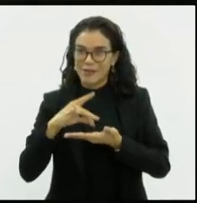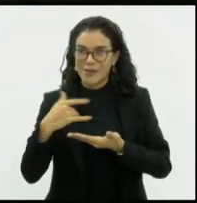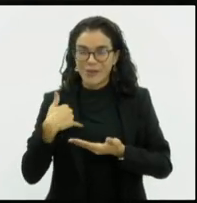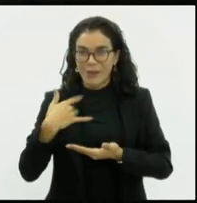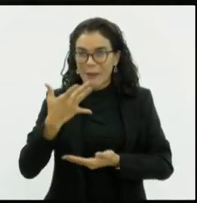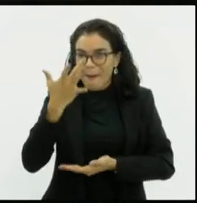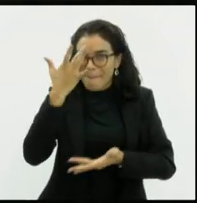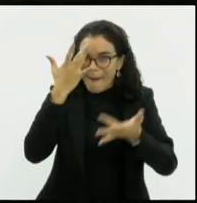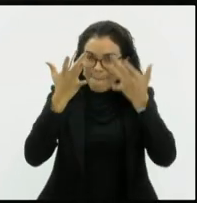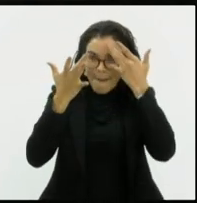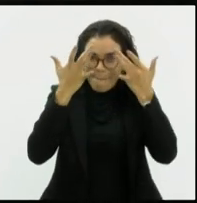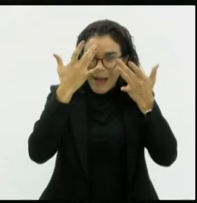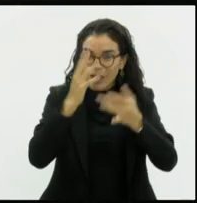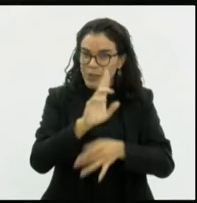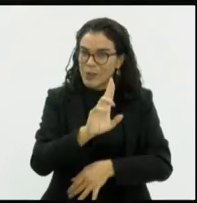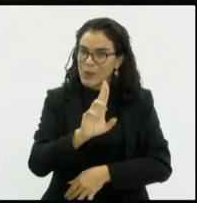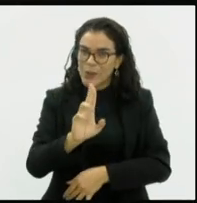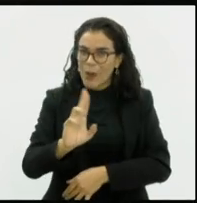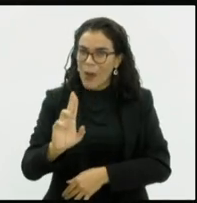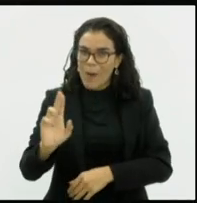de todos os presentes.